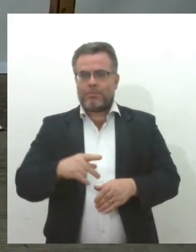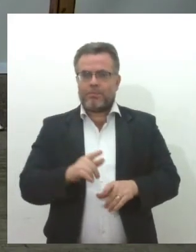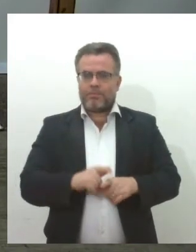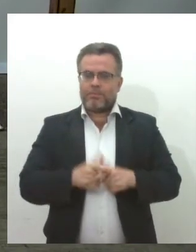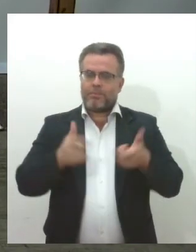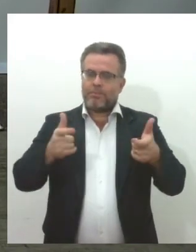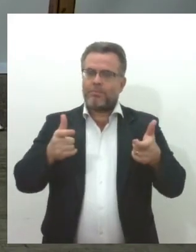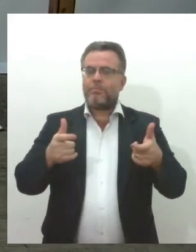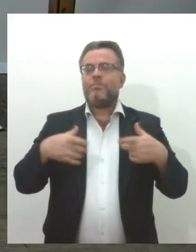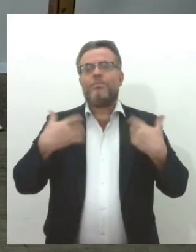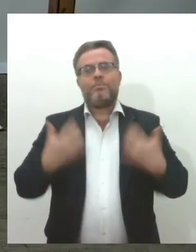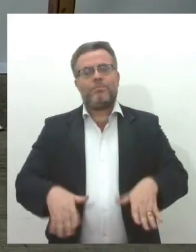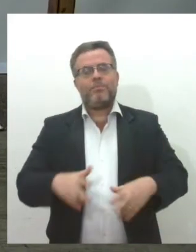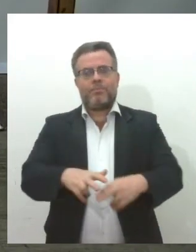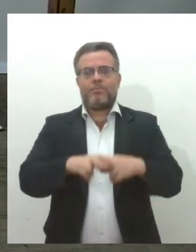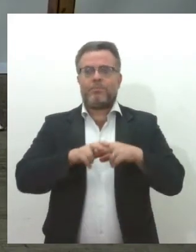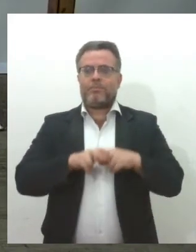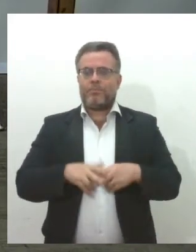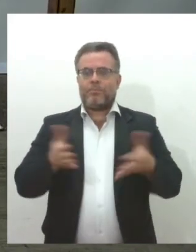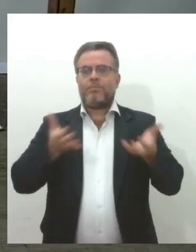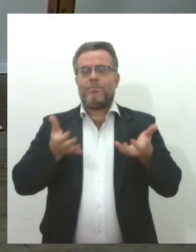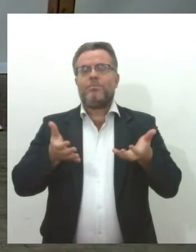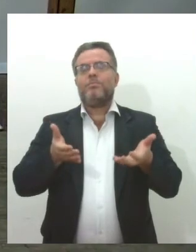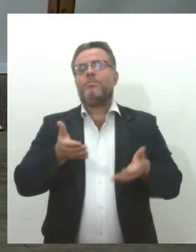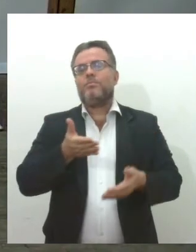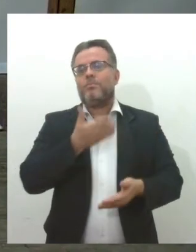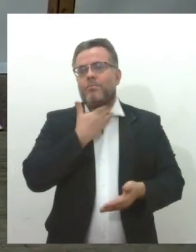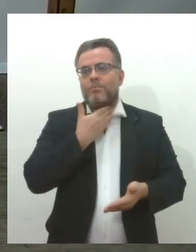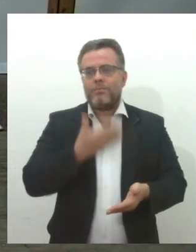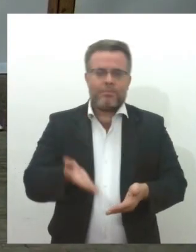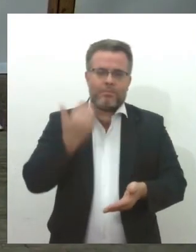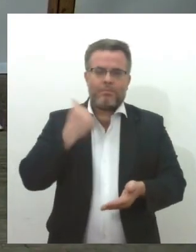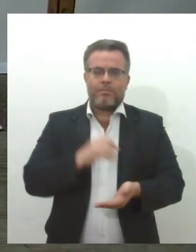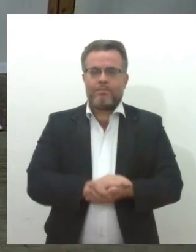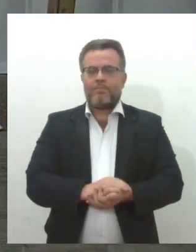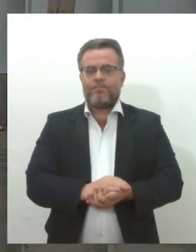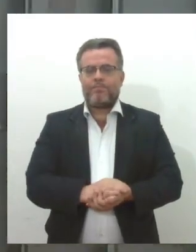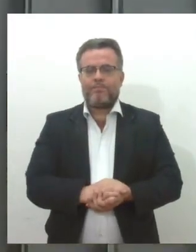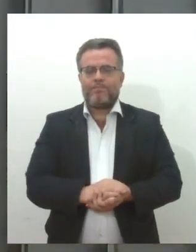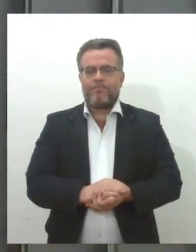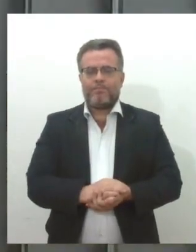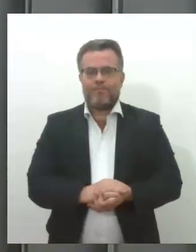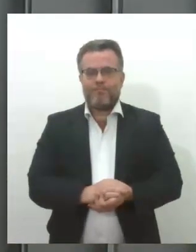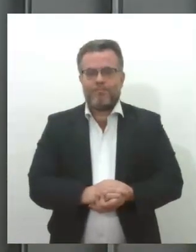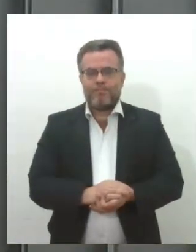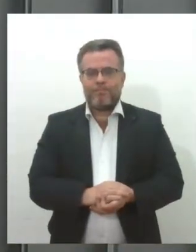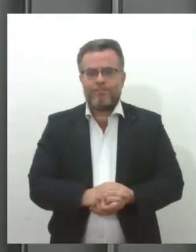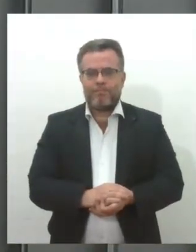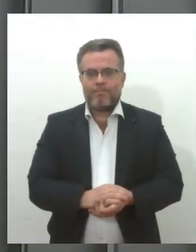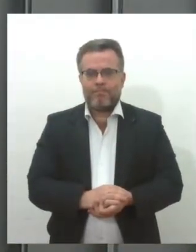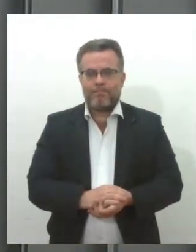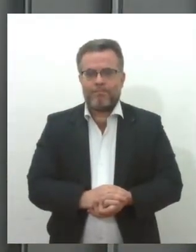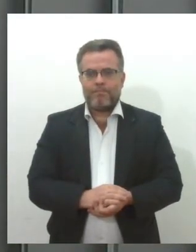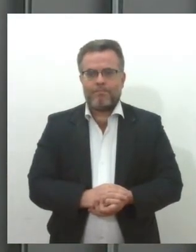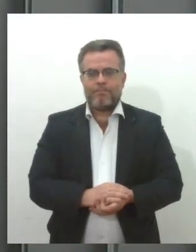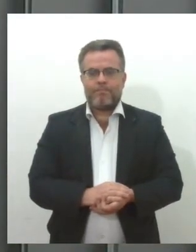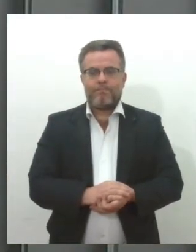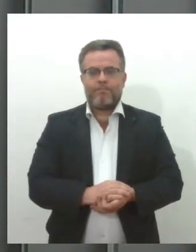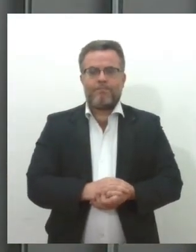eu aguardo vocês para esse bate-papo daqui a pouquinho vamos lá E aí Oi